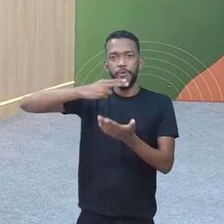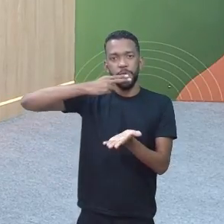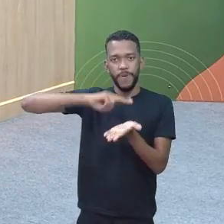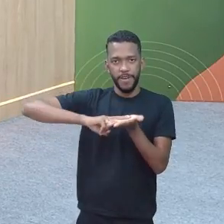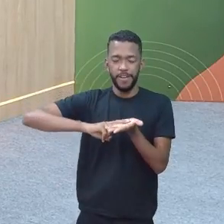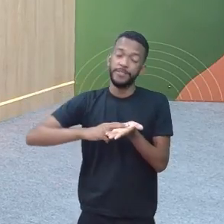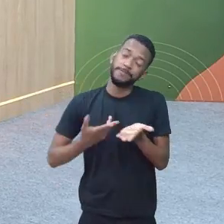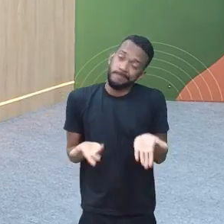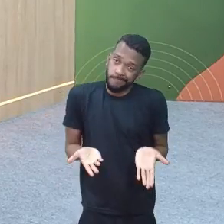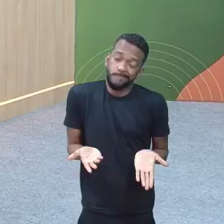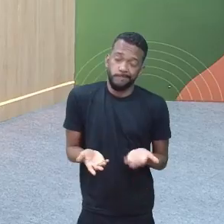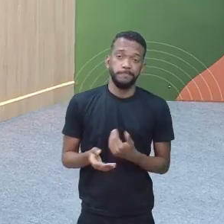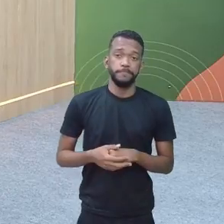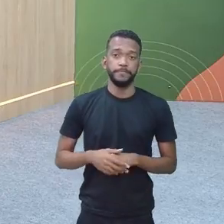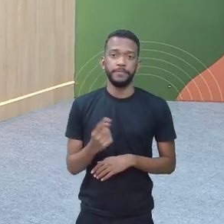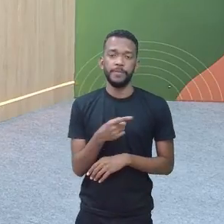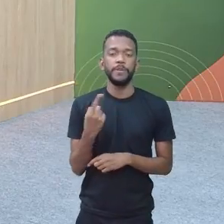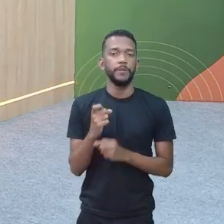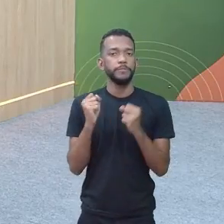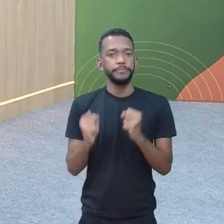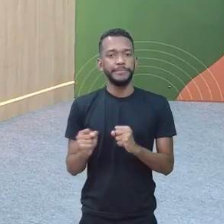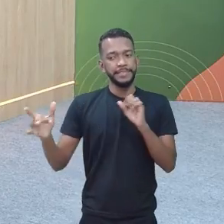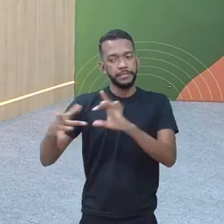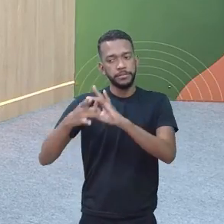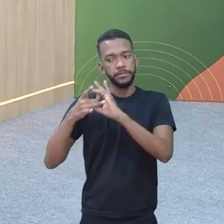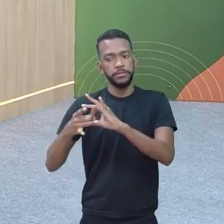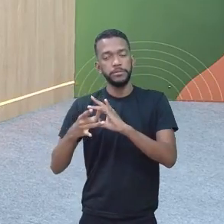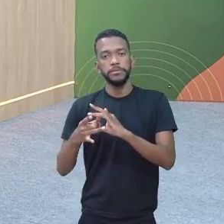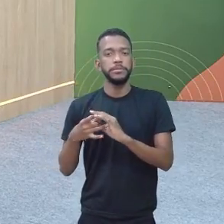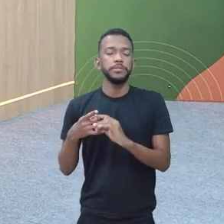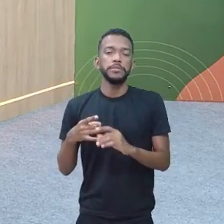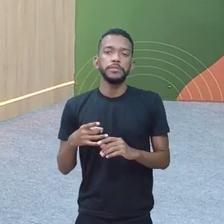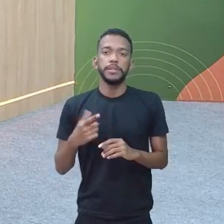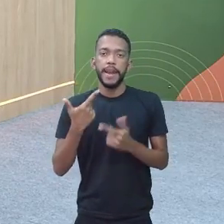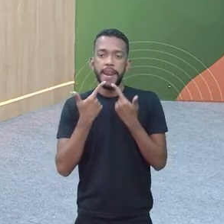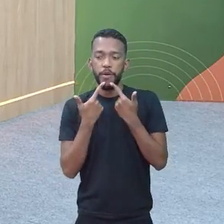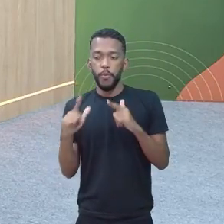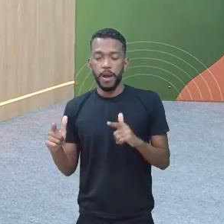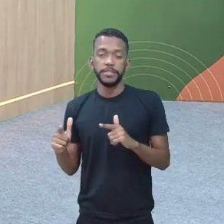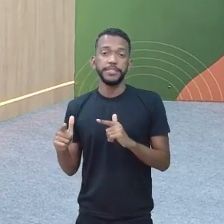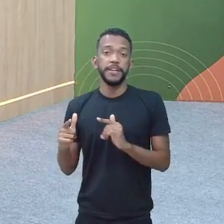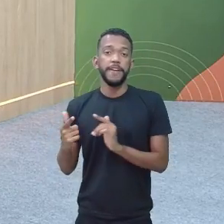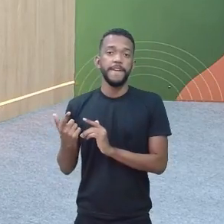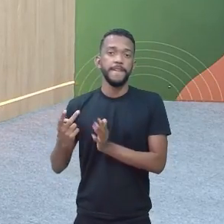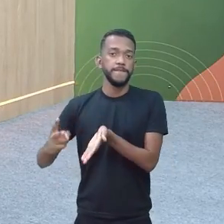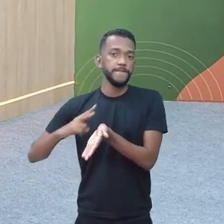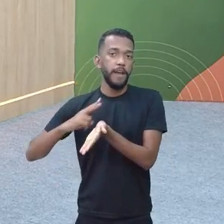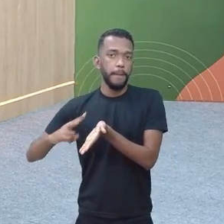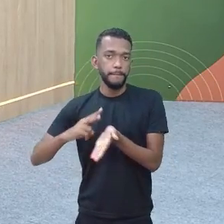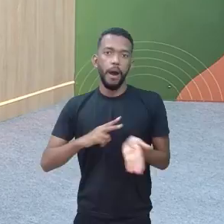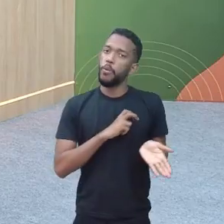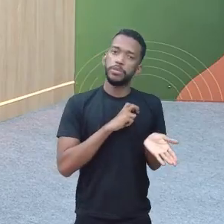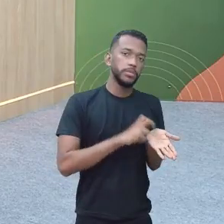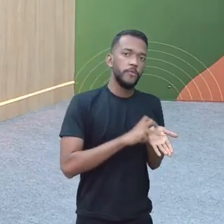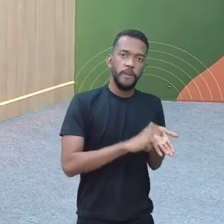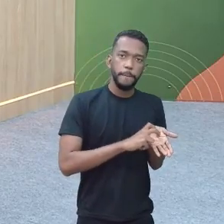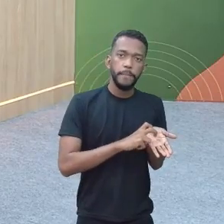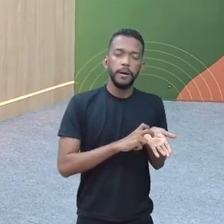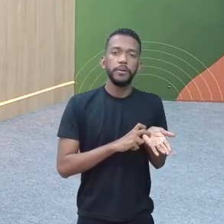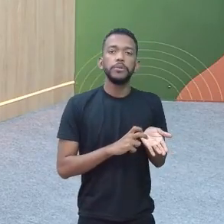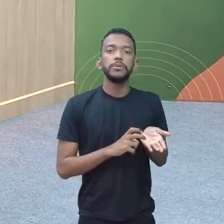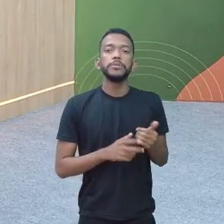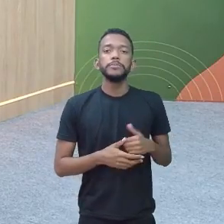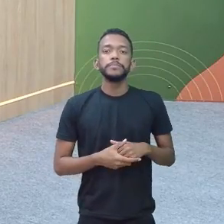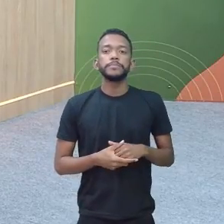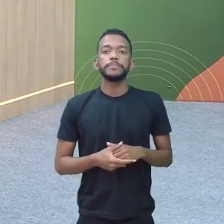gente tentar relacionar a linguagem verbal e a linguagem não verbal, mesmo quando a linguagem verbal